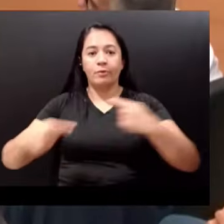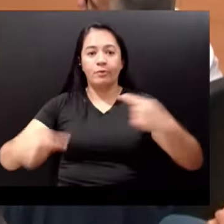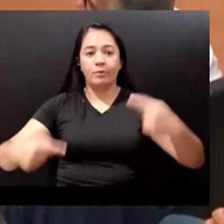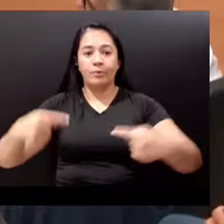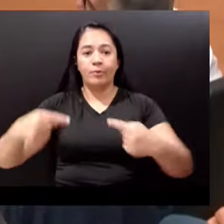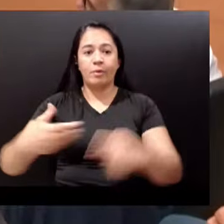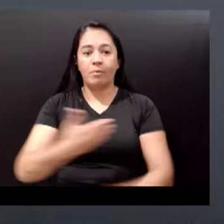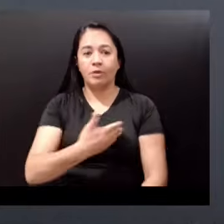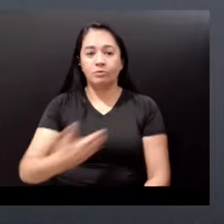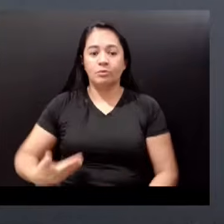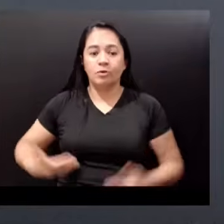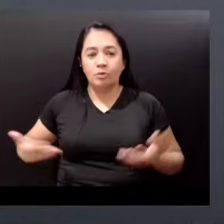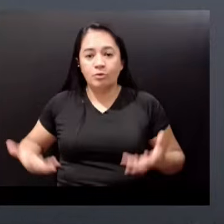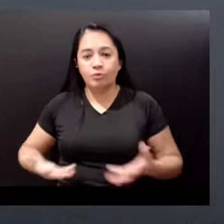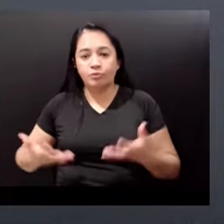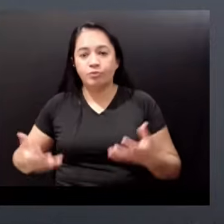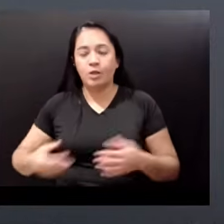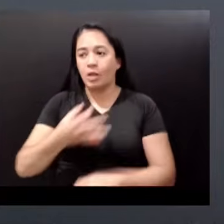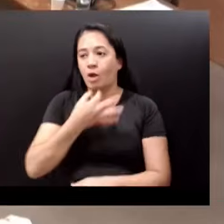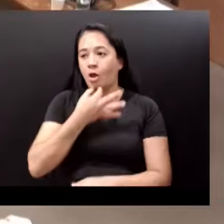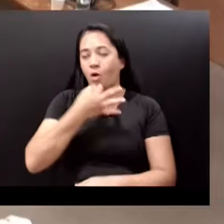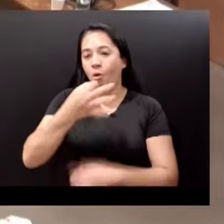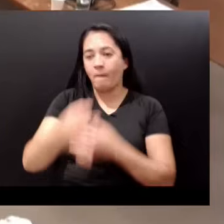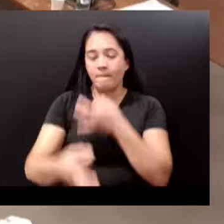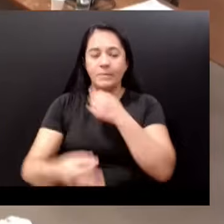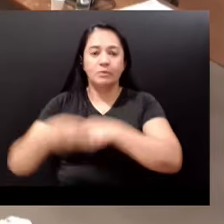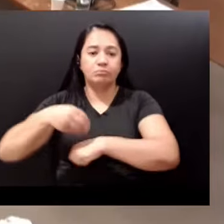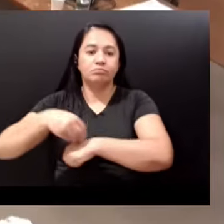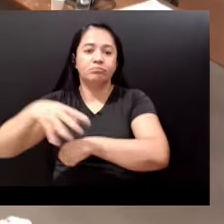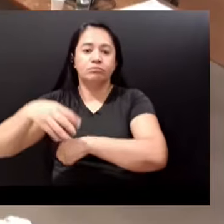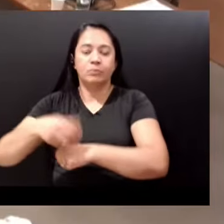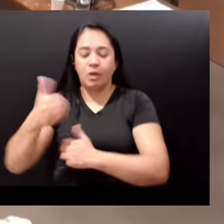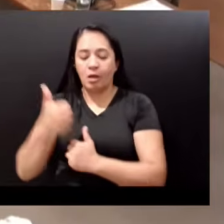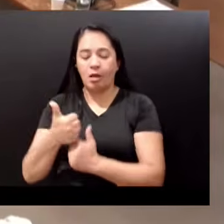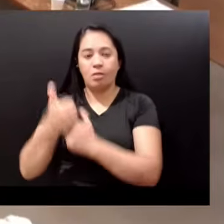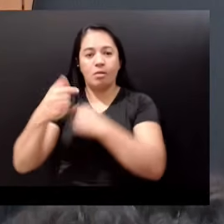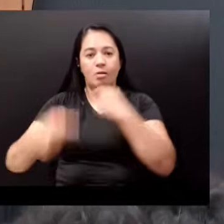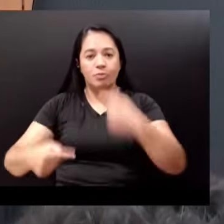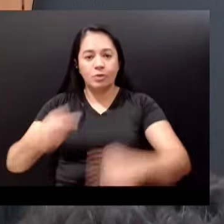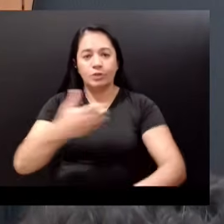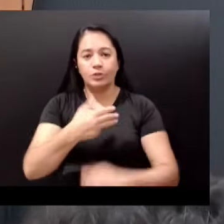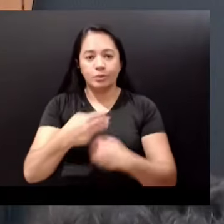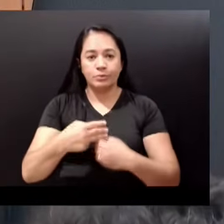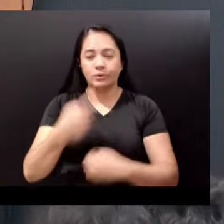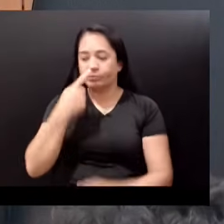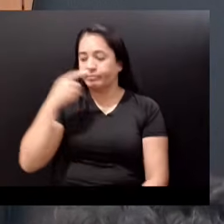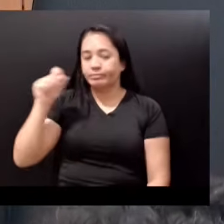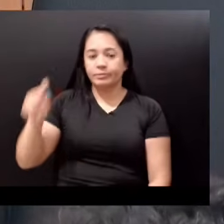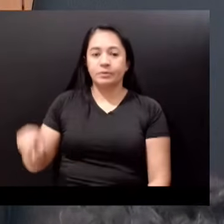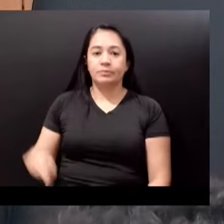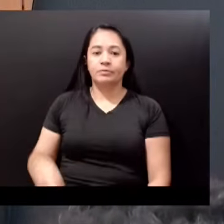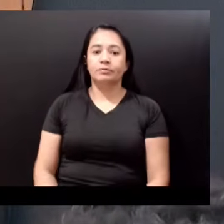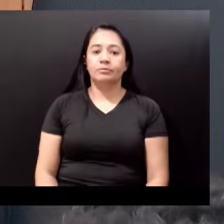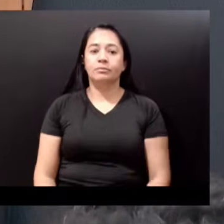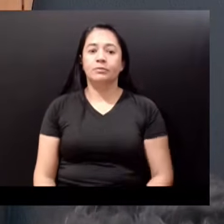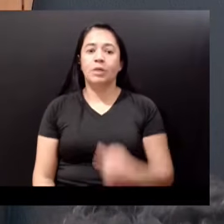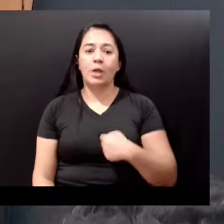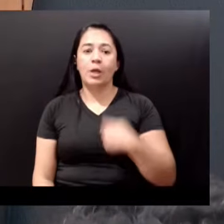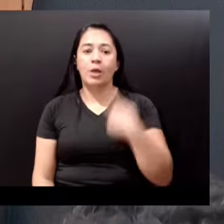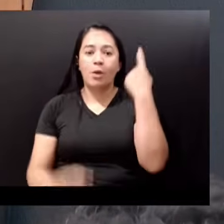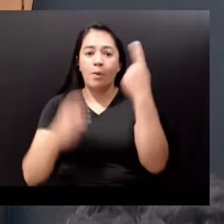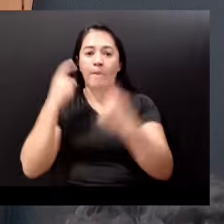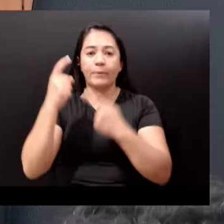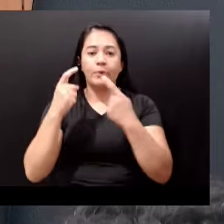com sugestões, críticas à política municipal de resíduos sólidos. Uma coisa que me preocupa muito na legislação